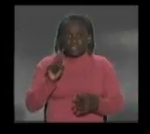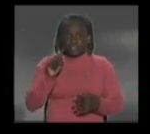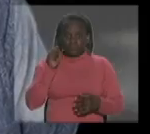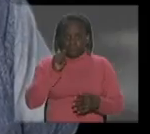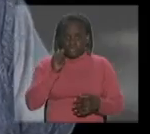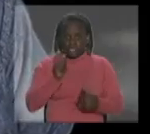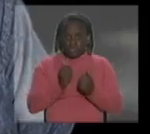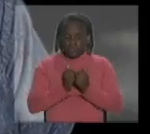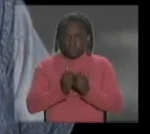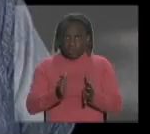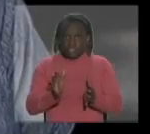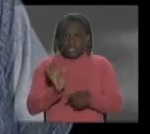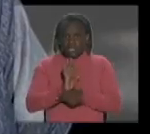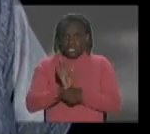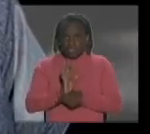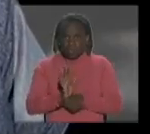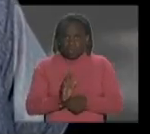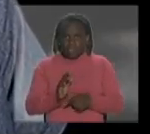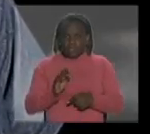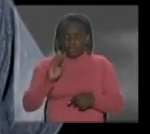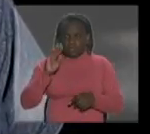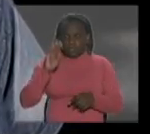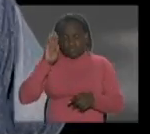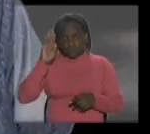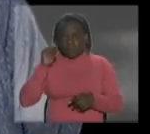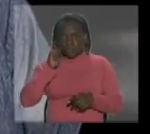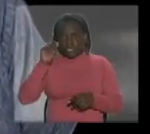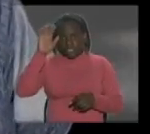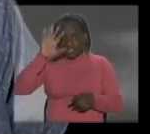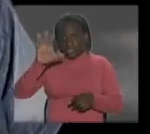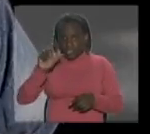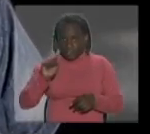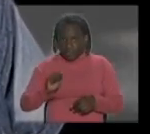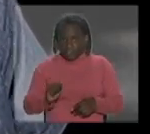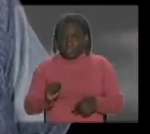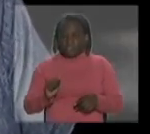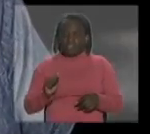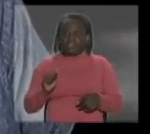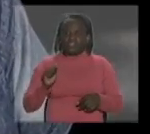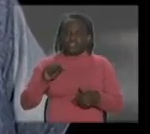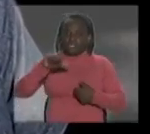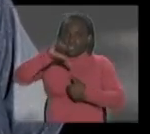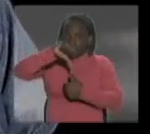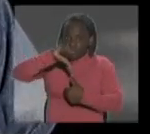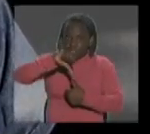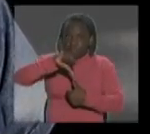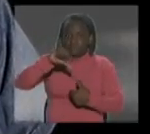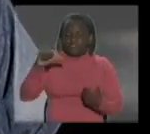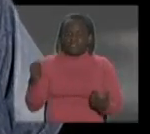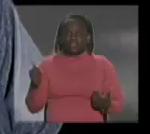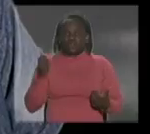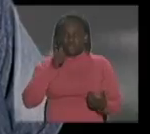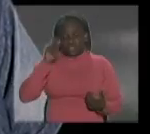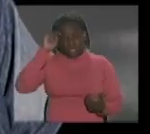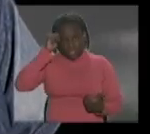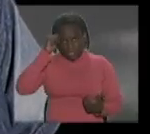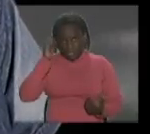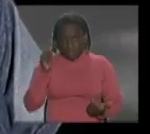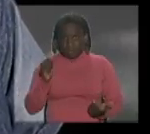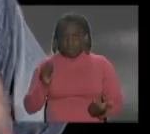mulheres começam a fazer cinema, por exemplo, pensando nas mulheres africanas, nas mulheres do Caribe, né, mulheres negras,